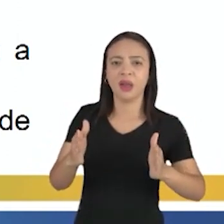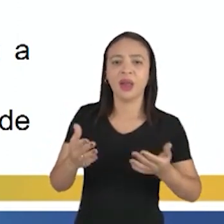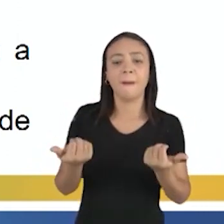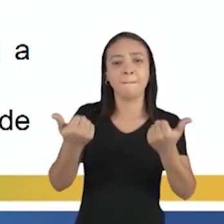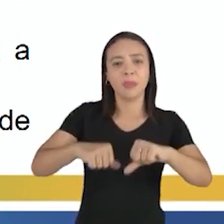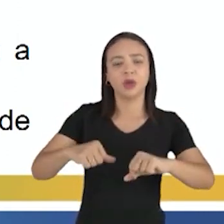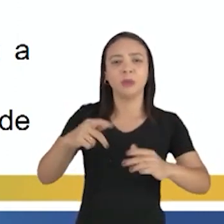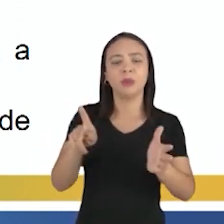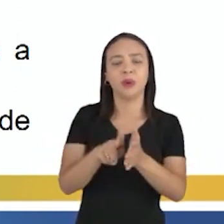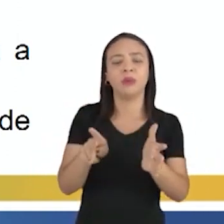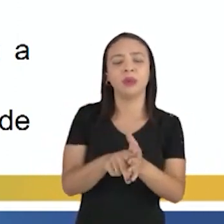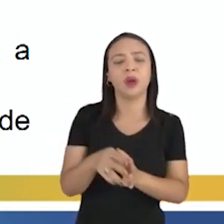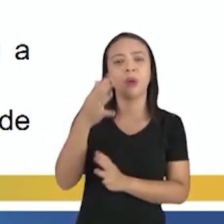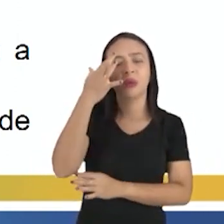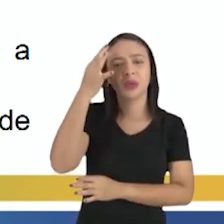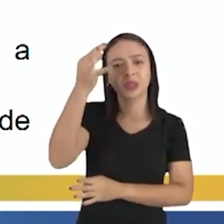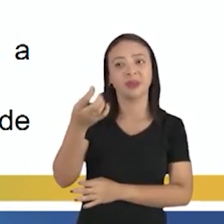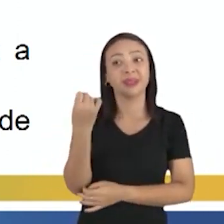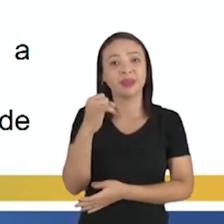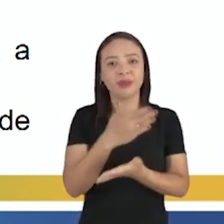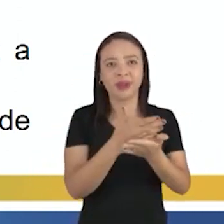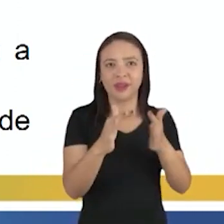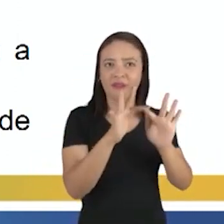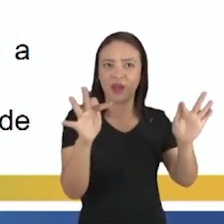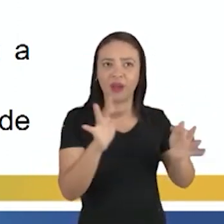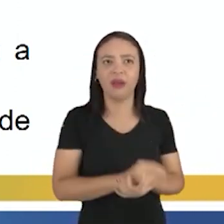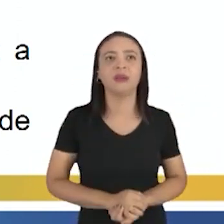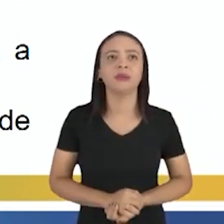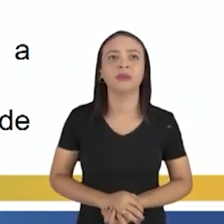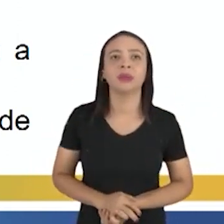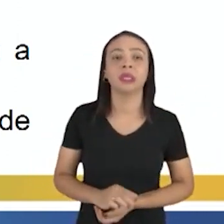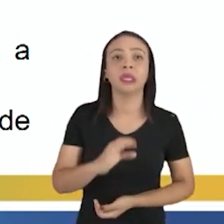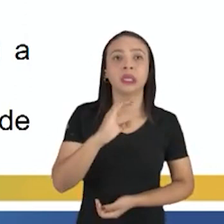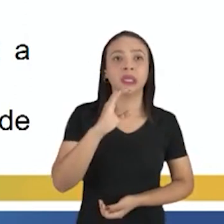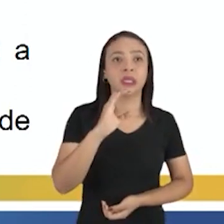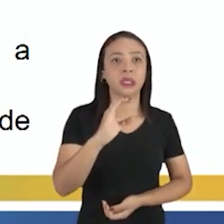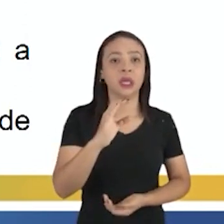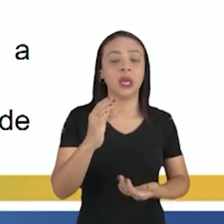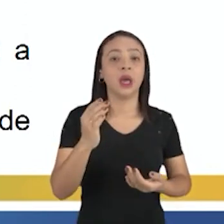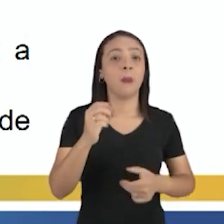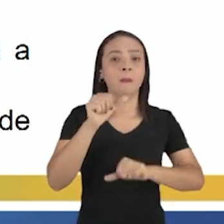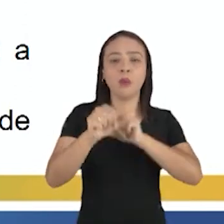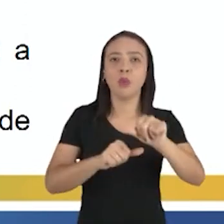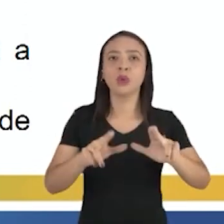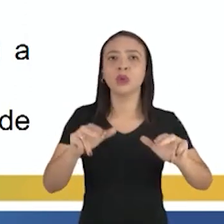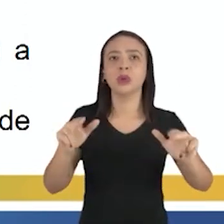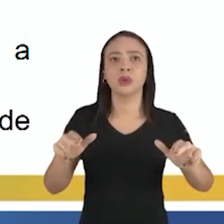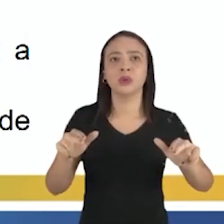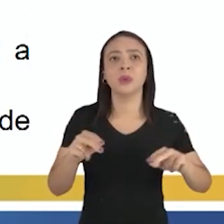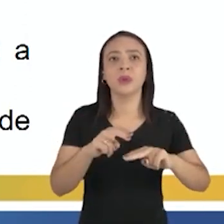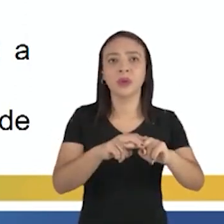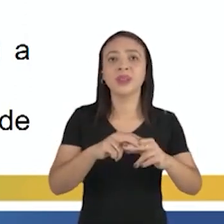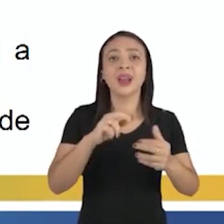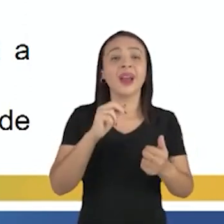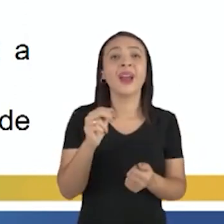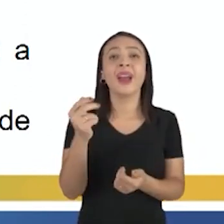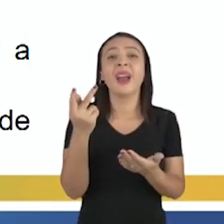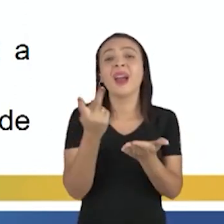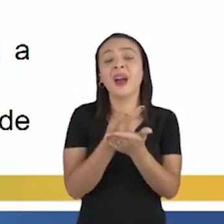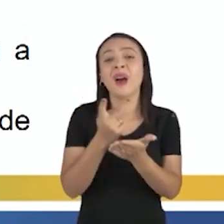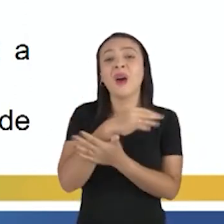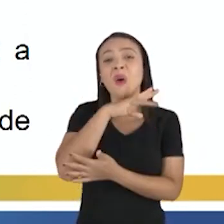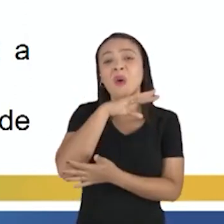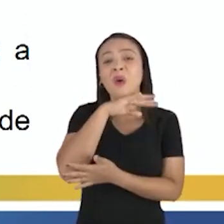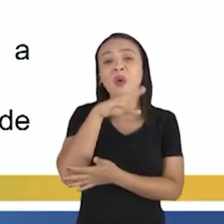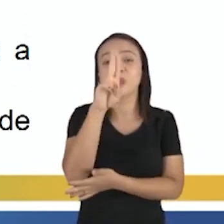compreensão se usado no início da frase. C. Ocupa posição fixa, sendo inadequado seu uso na abertura